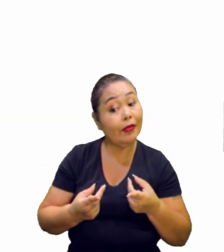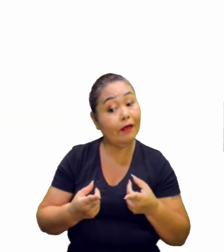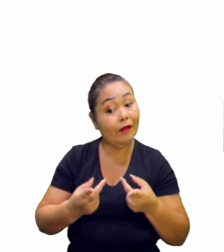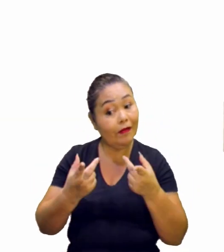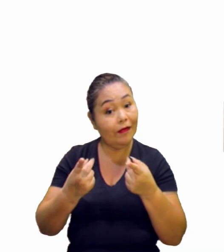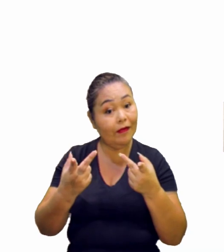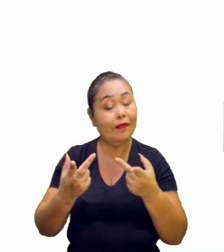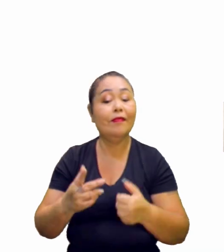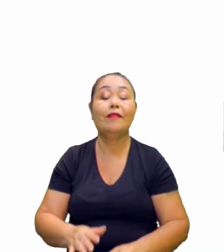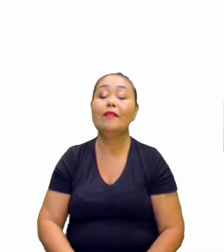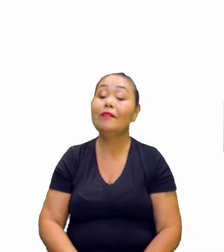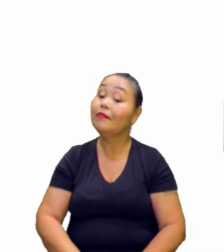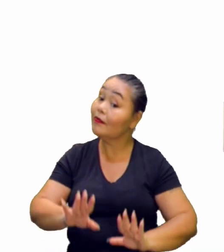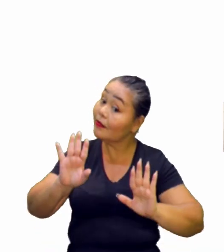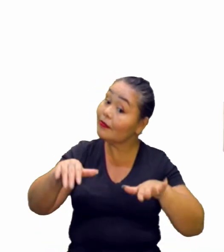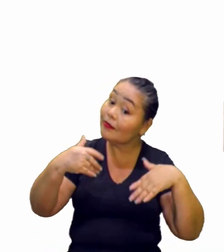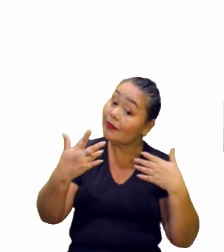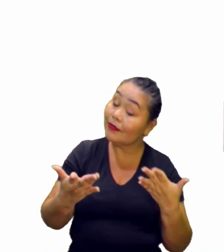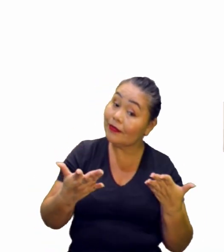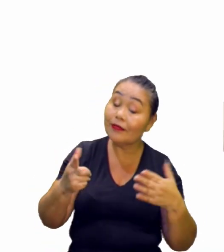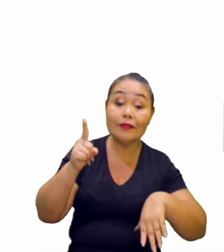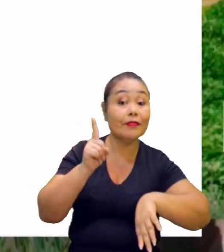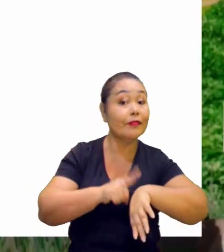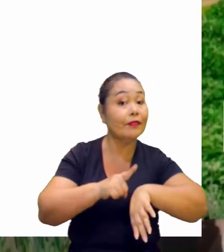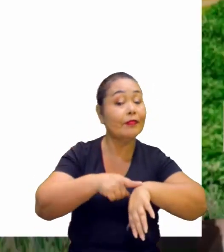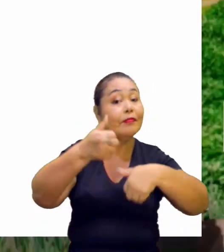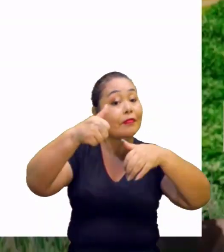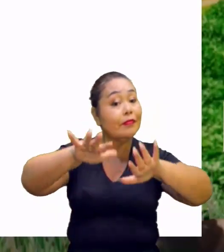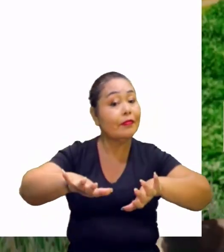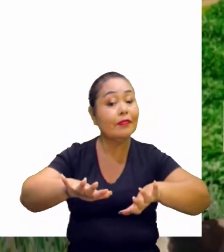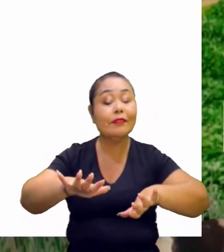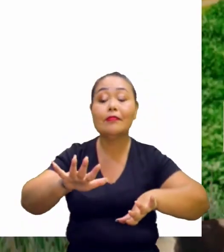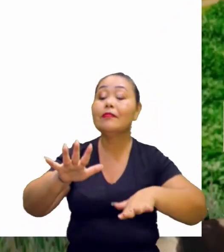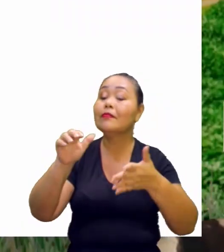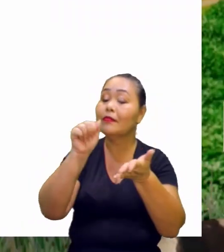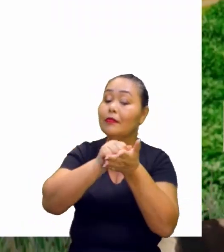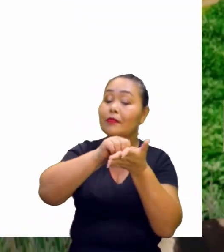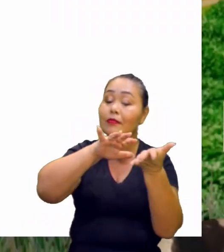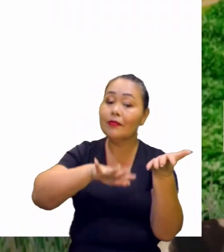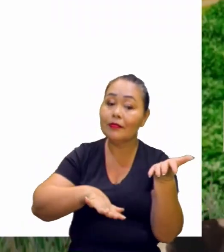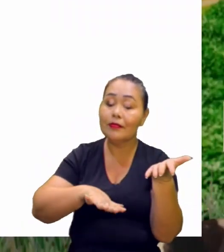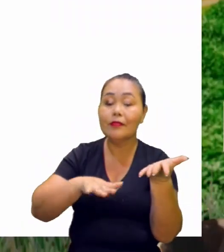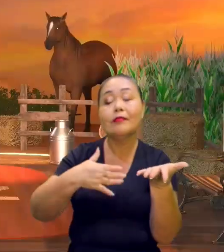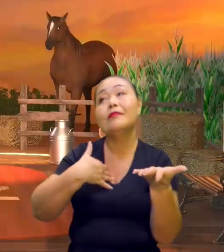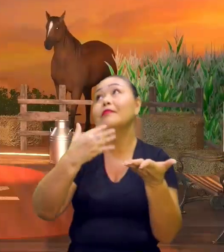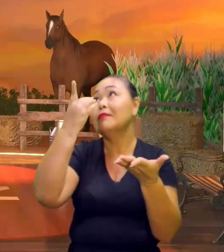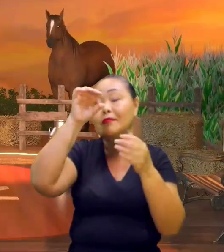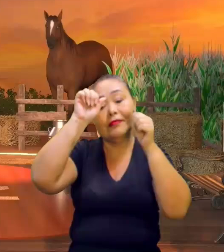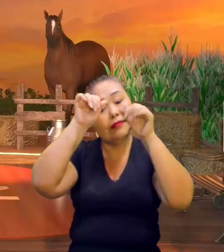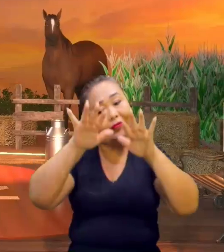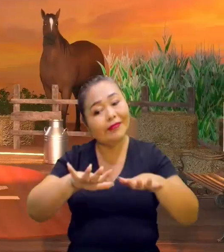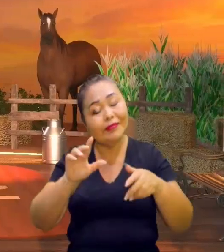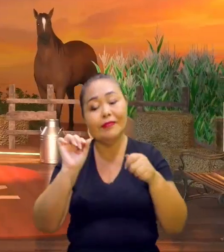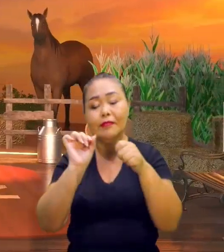complementar. É isso aí, galera. Agora você vai ficar aí com a sua atividade. Que Deus te abençoe aí, que você